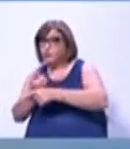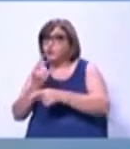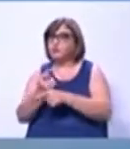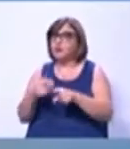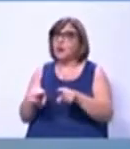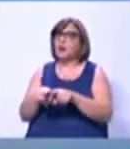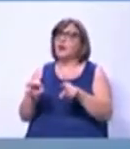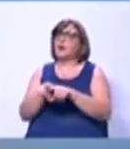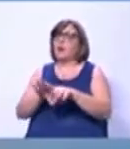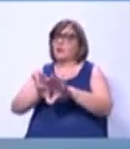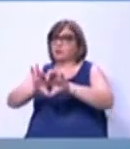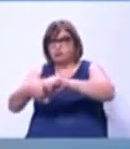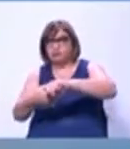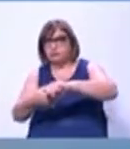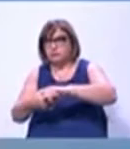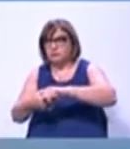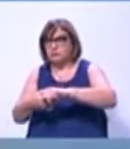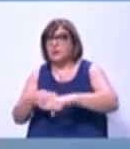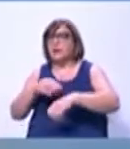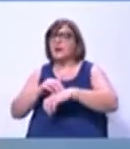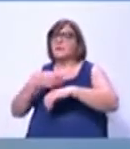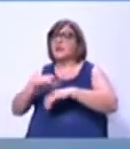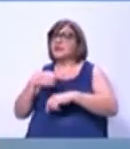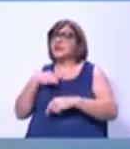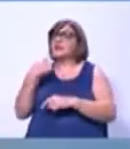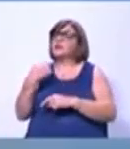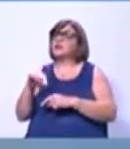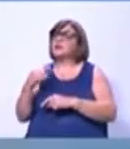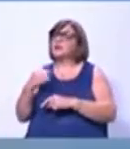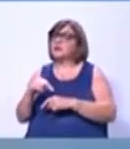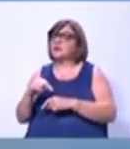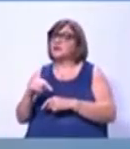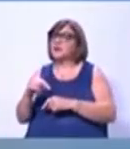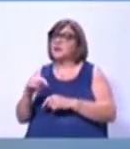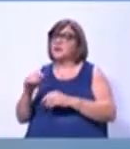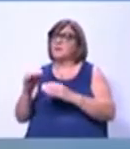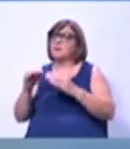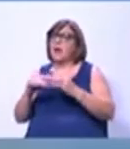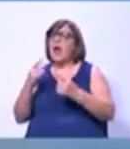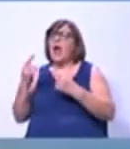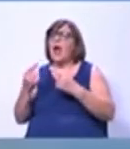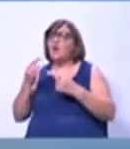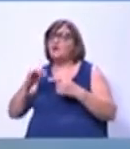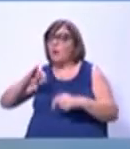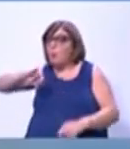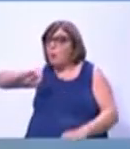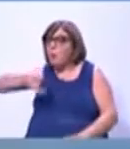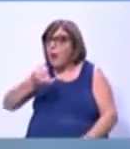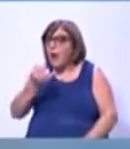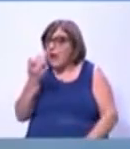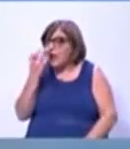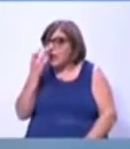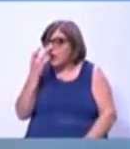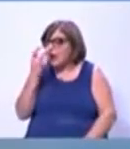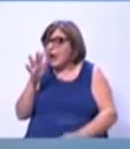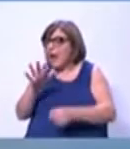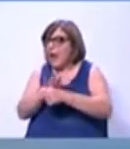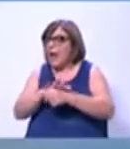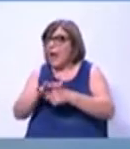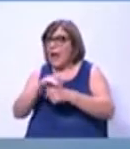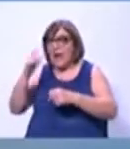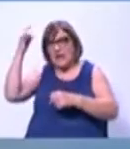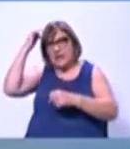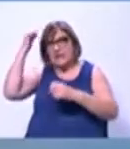sejam destruídas. E mais tarde nós temos cérebros menores, temos alguns buracos negros até em áreas específicas do